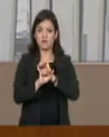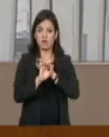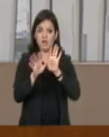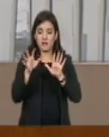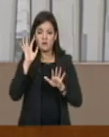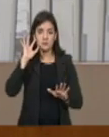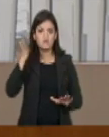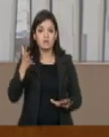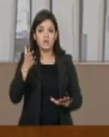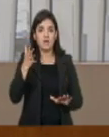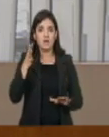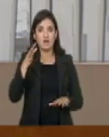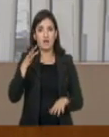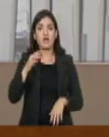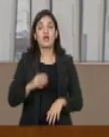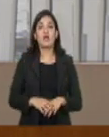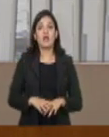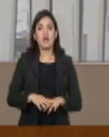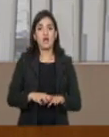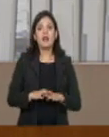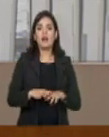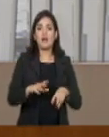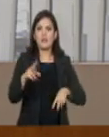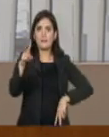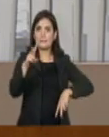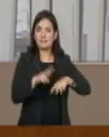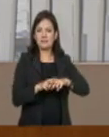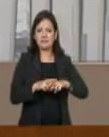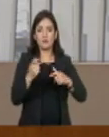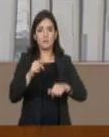condenação deve ser imediatamente cumprida.